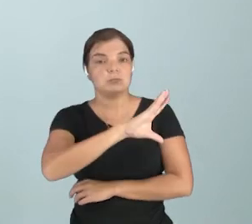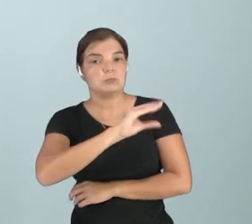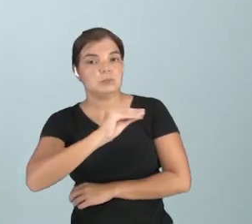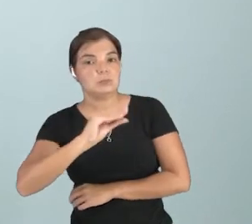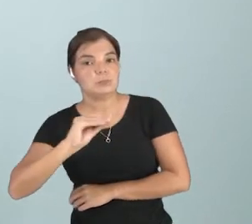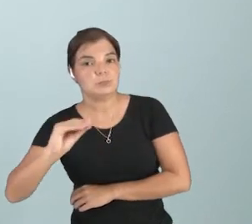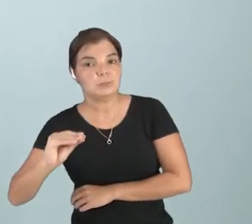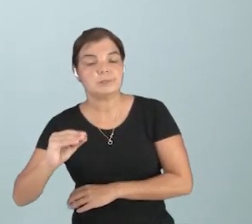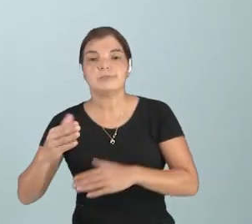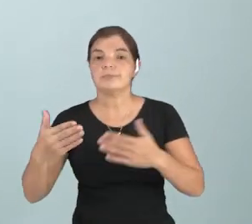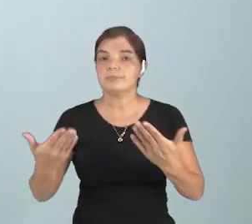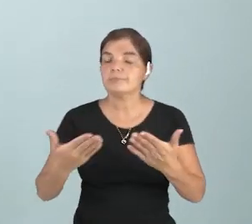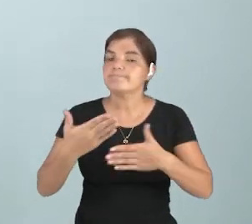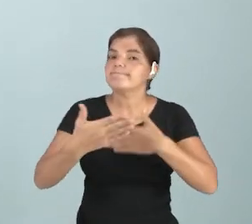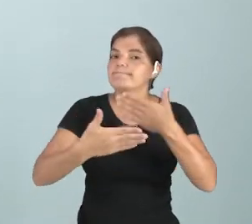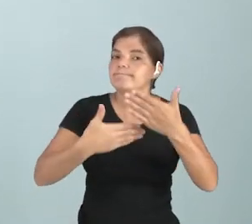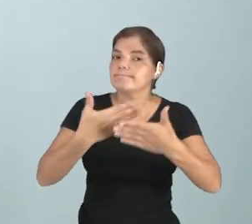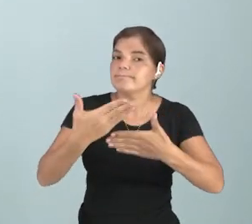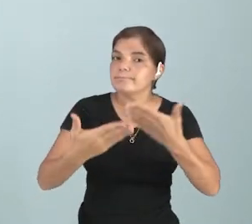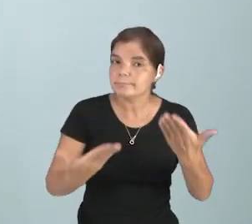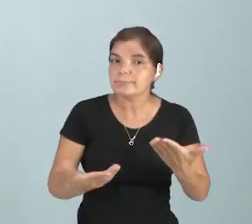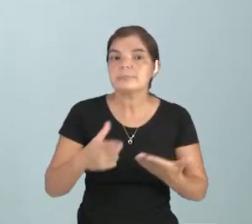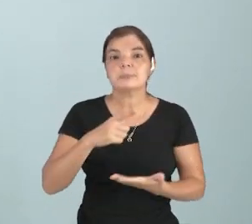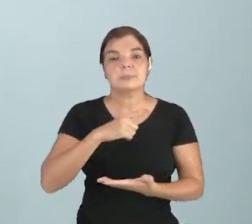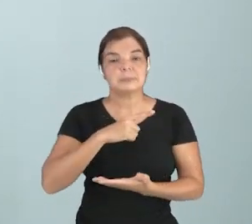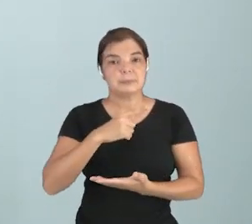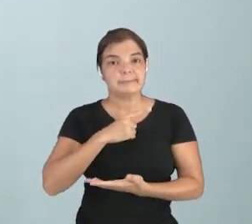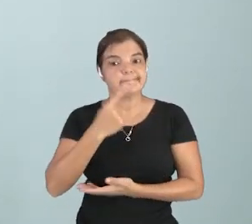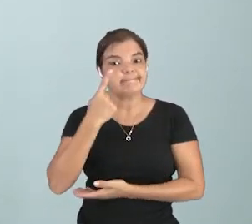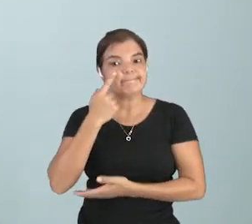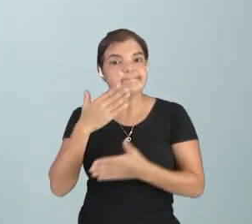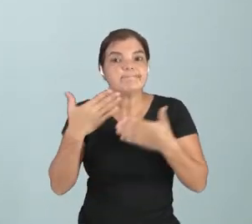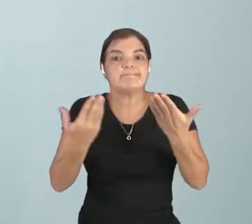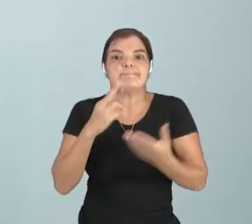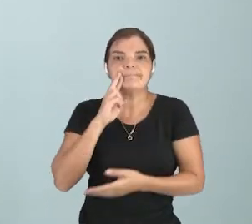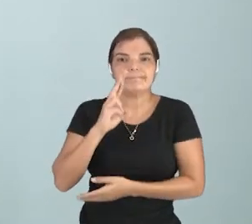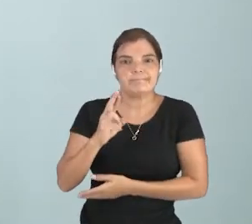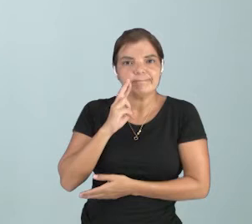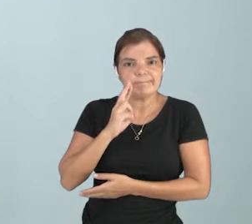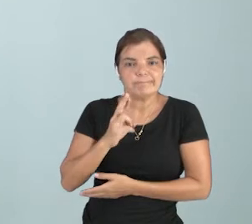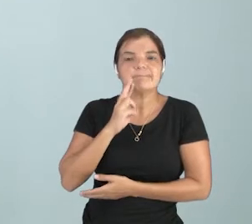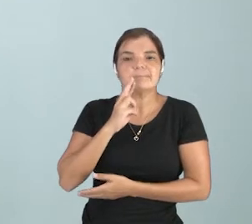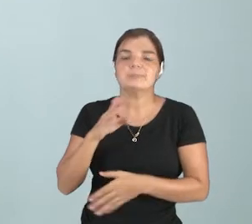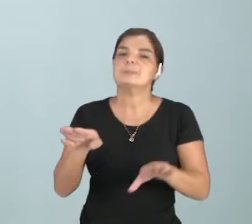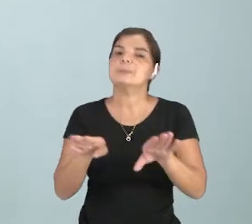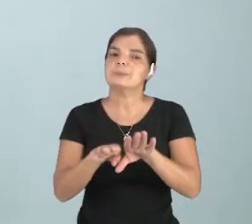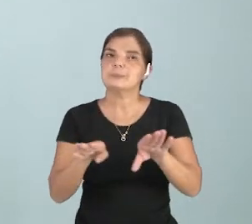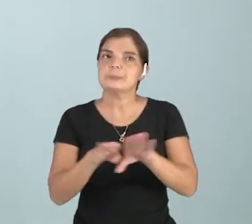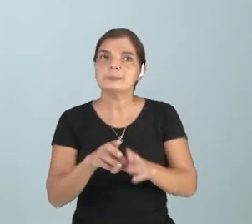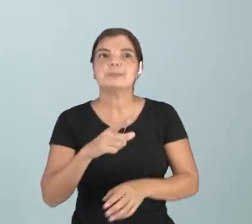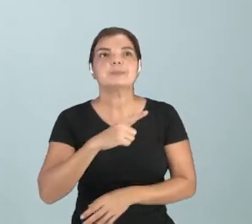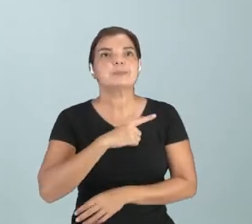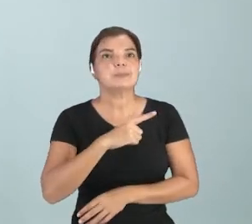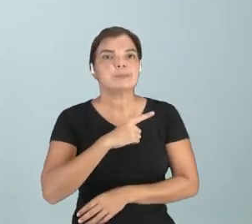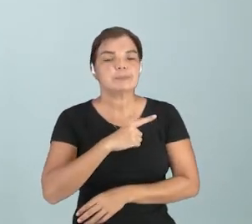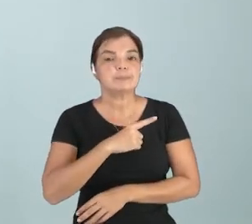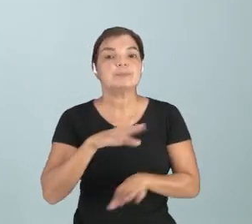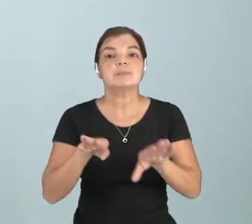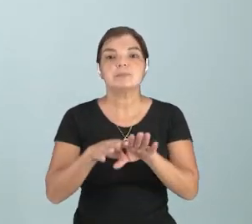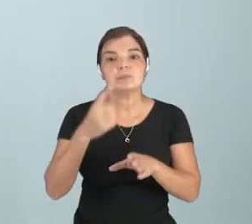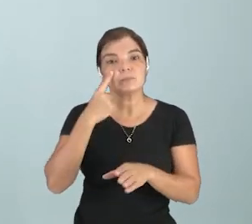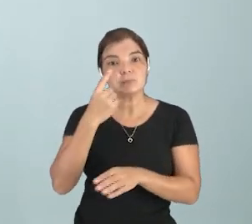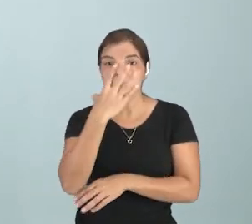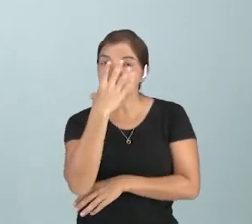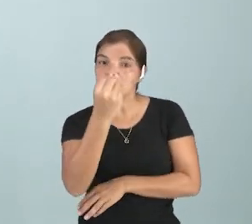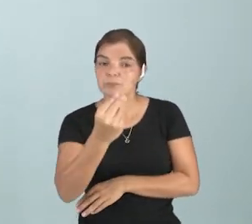adolescente, e aí a partir disso ele vai tirar as suas conclusões, né? Também vamos ter a fotografia da infância,